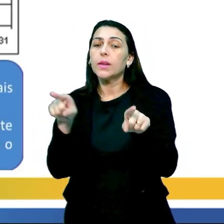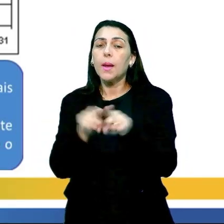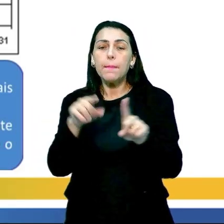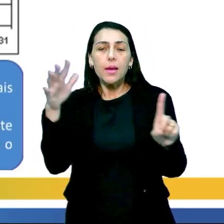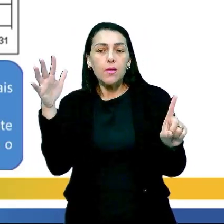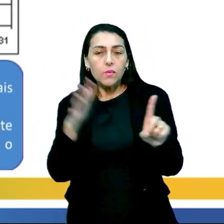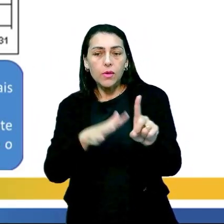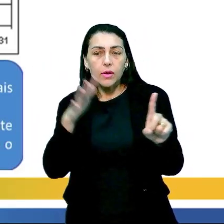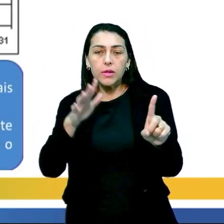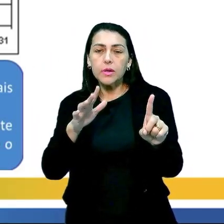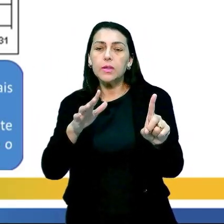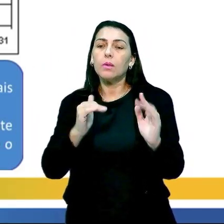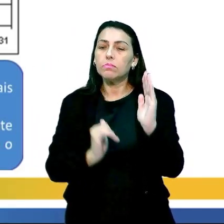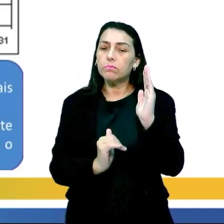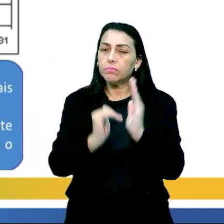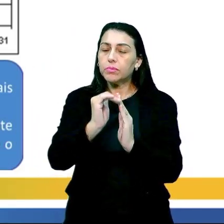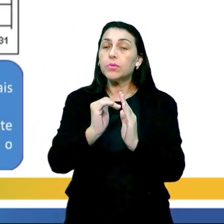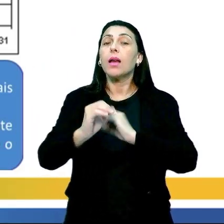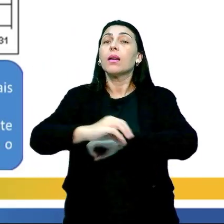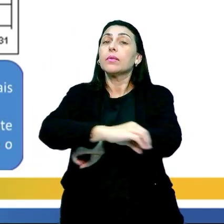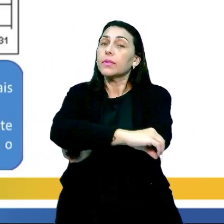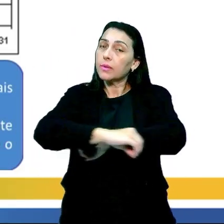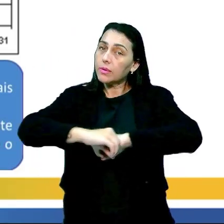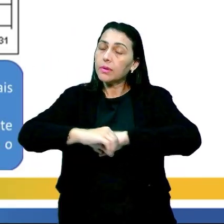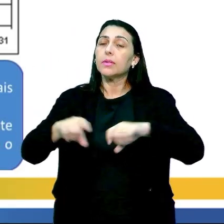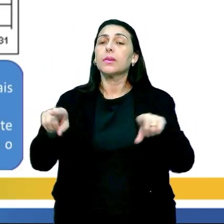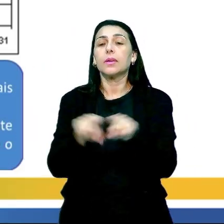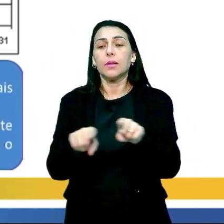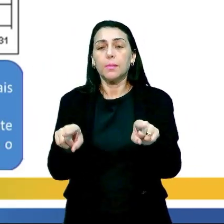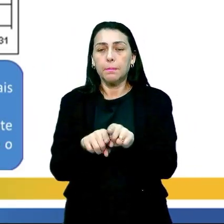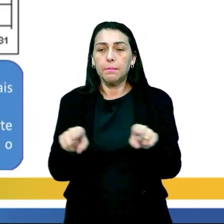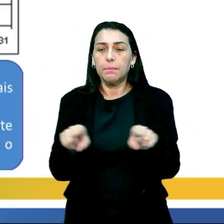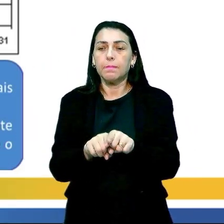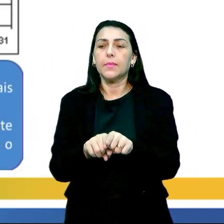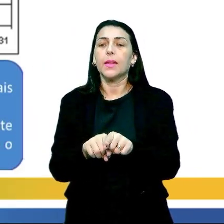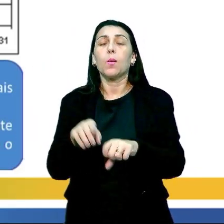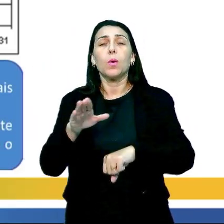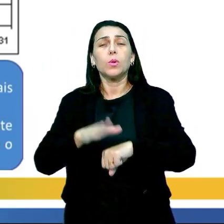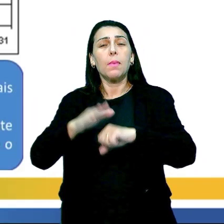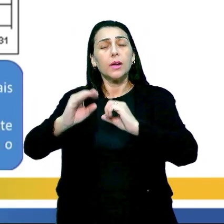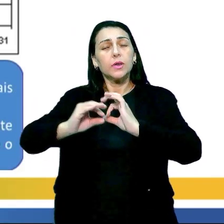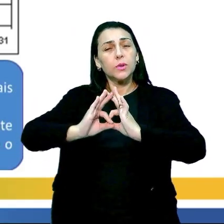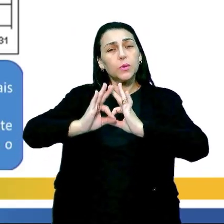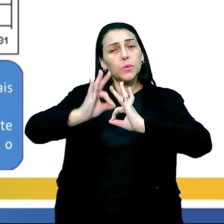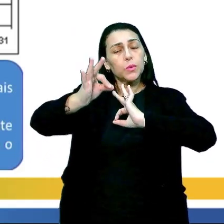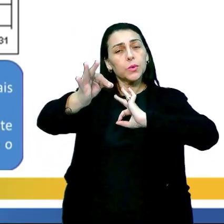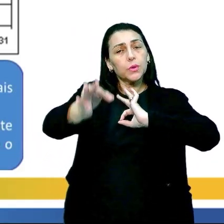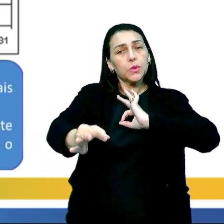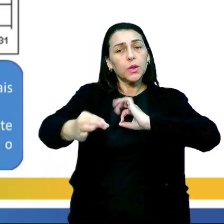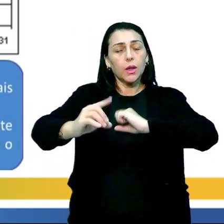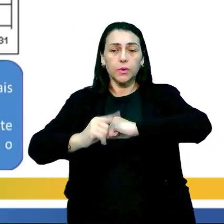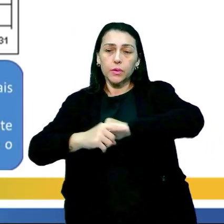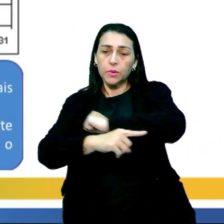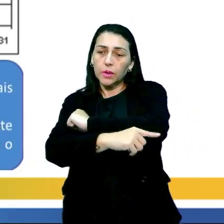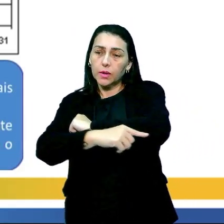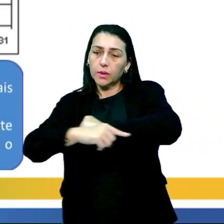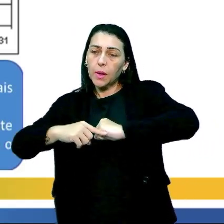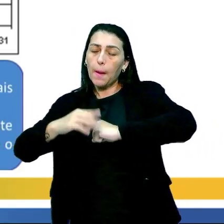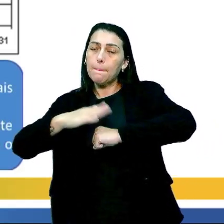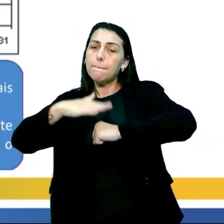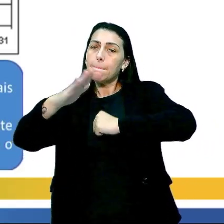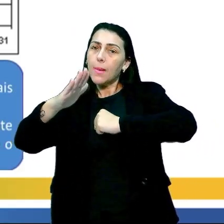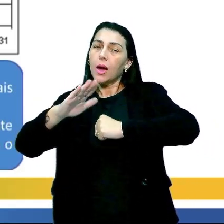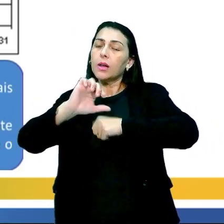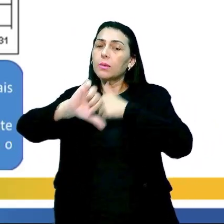que influencia a amplitude térmica, como eu disse, também é a latitude, tá? Quanto mais distante da linha do Equador, mais